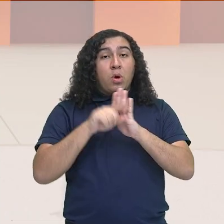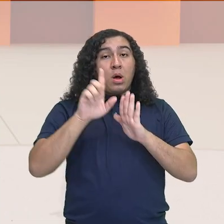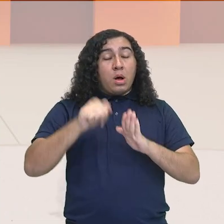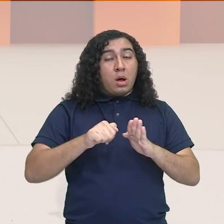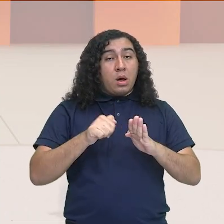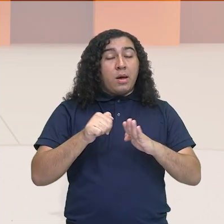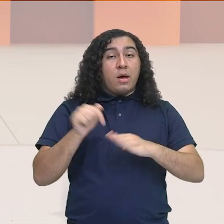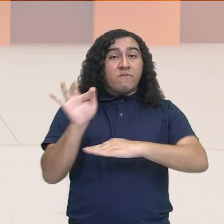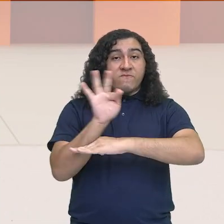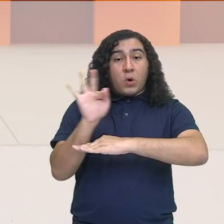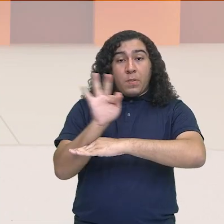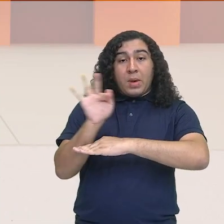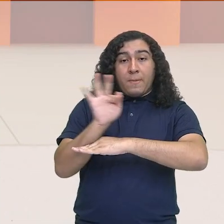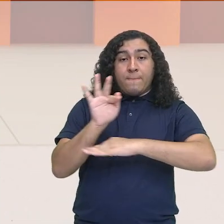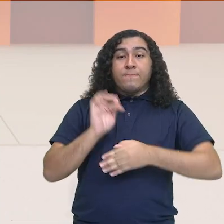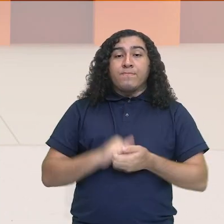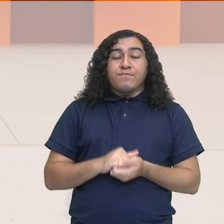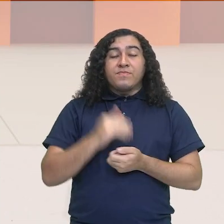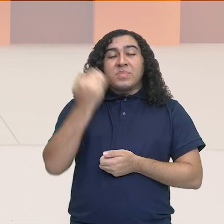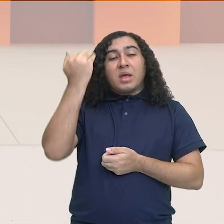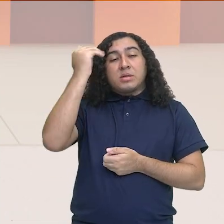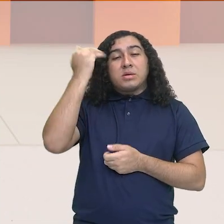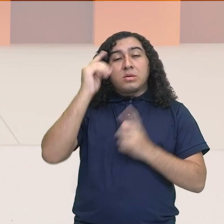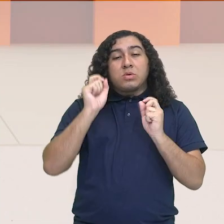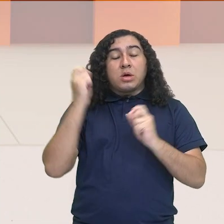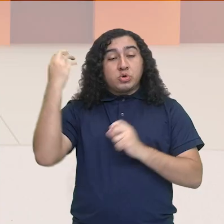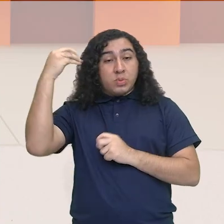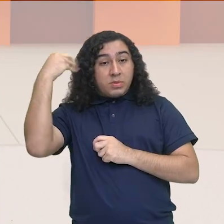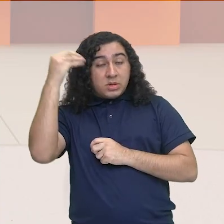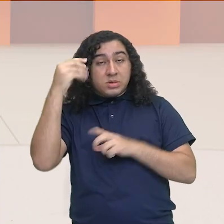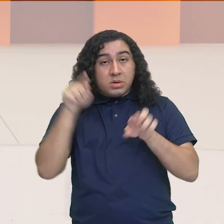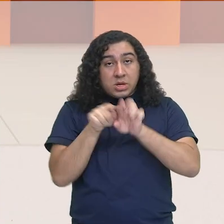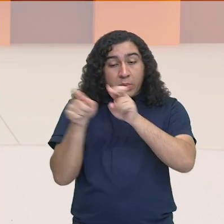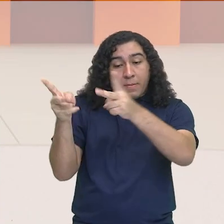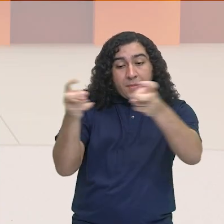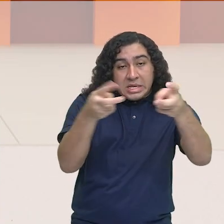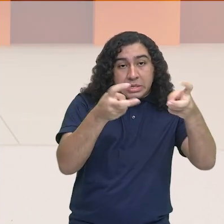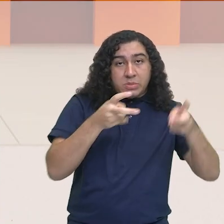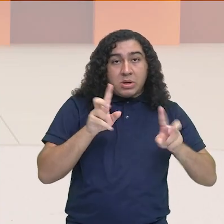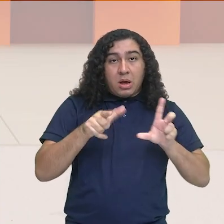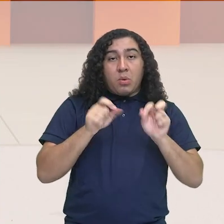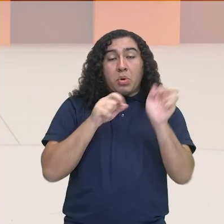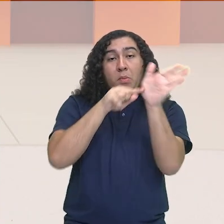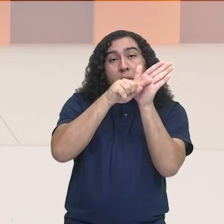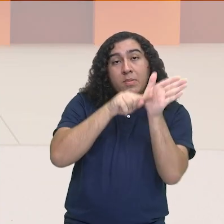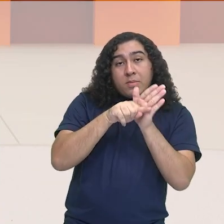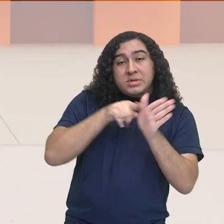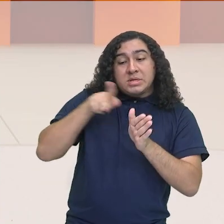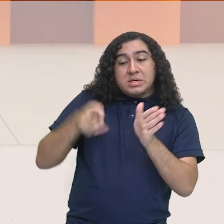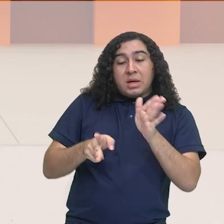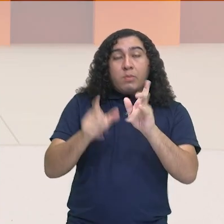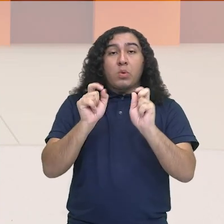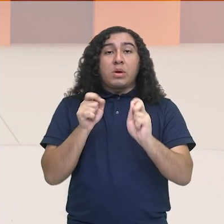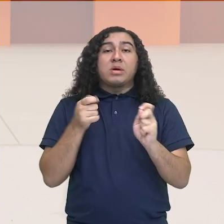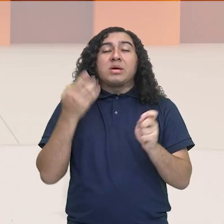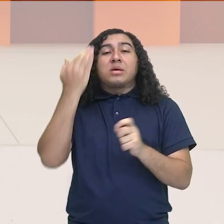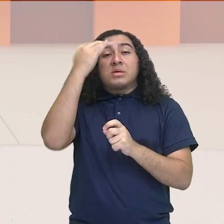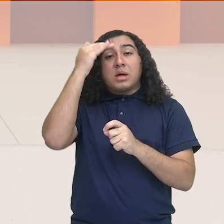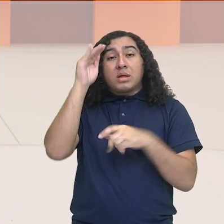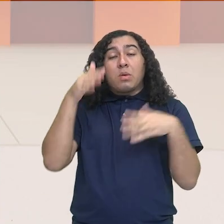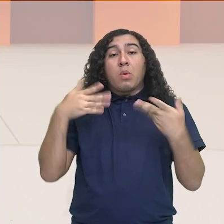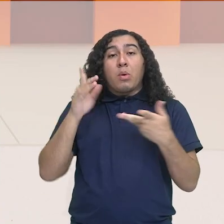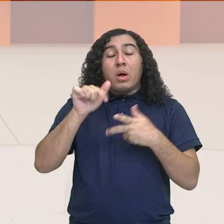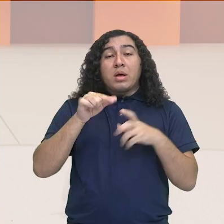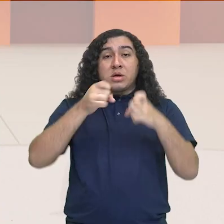na observação e na experimentação. É o resultado da busca constante por